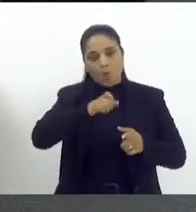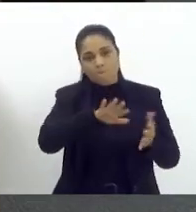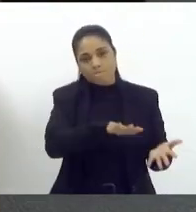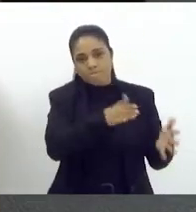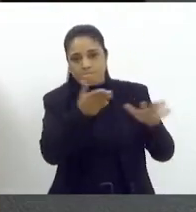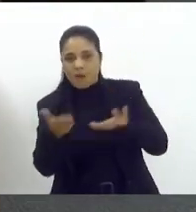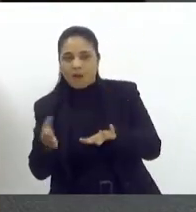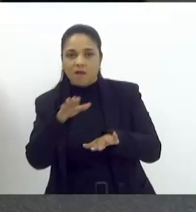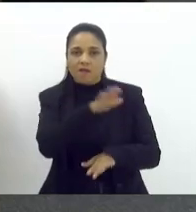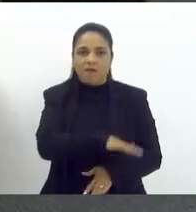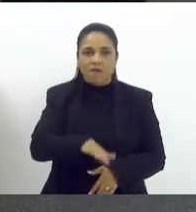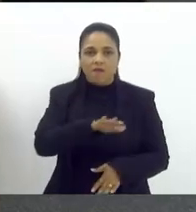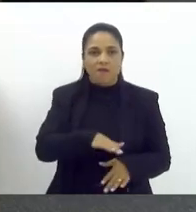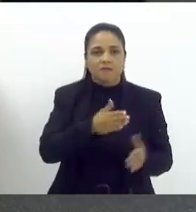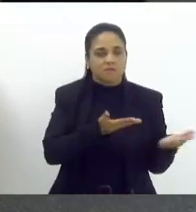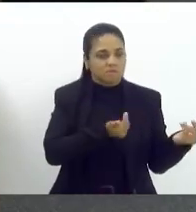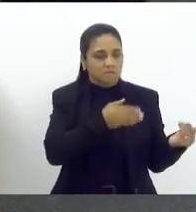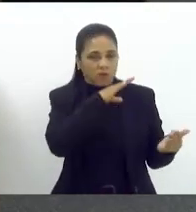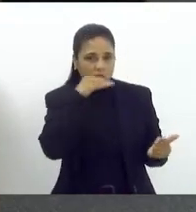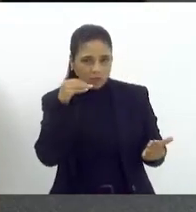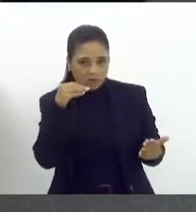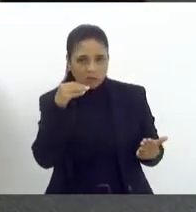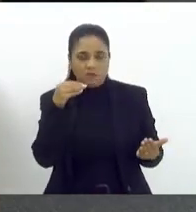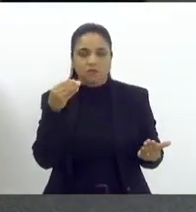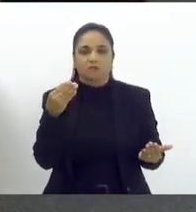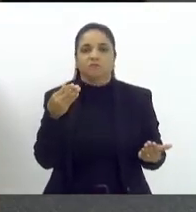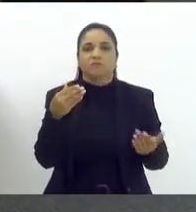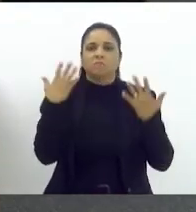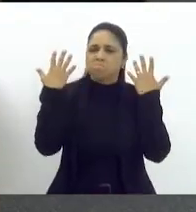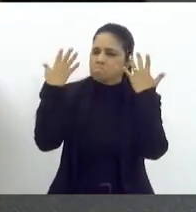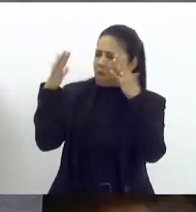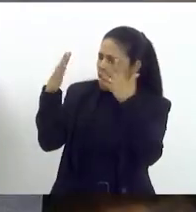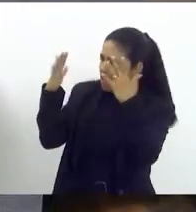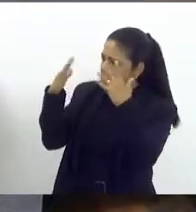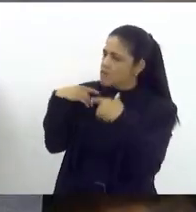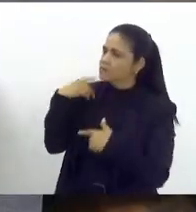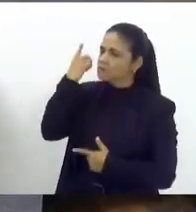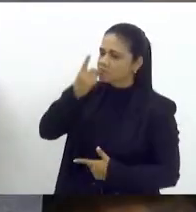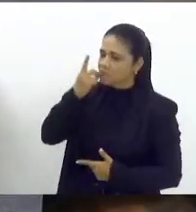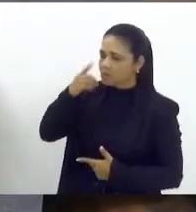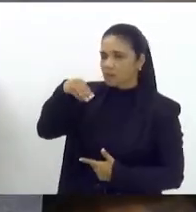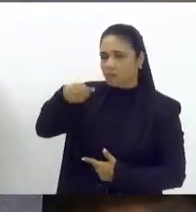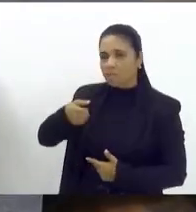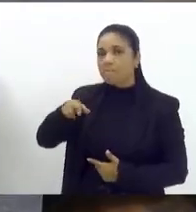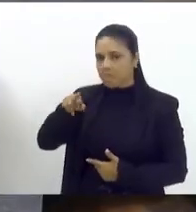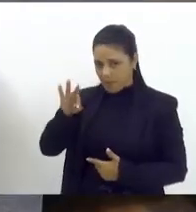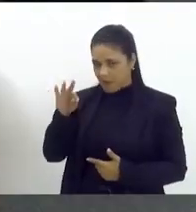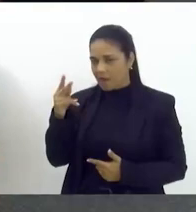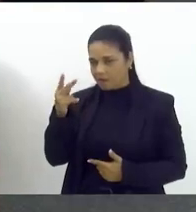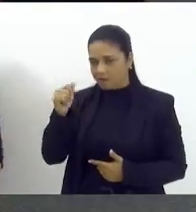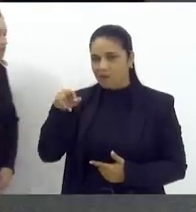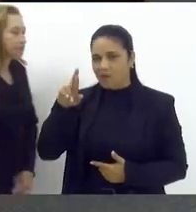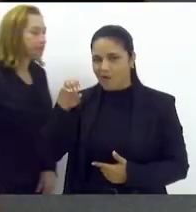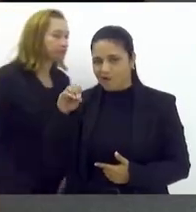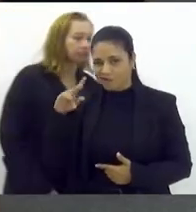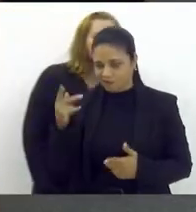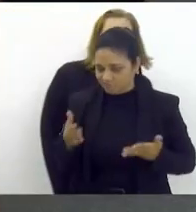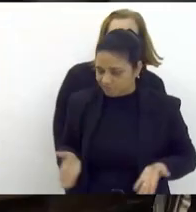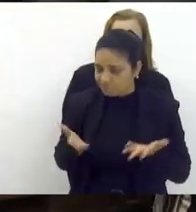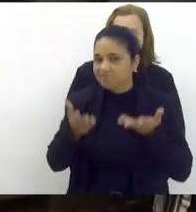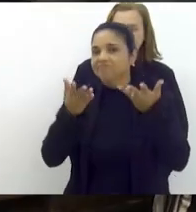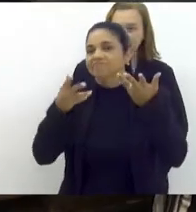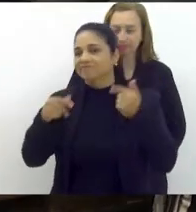e adolescentes e aqui estender o parabéns para deputada Marta Rocha pela excelente iniciativa